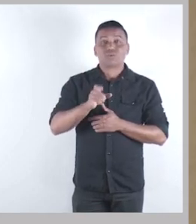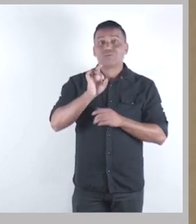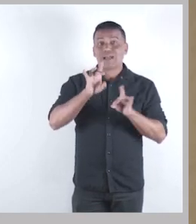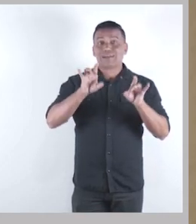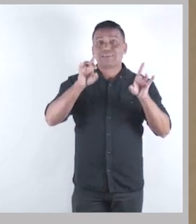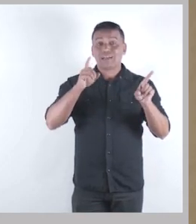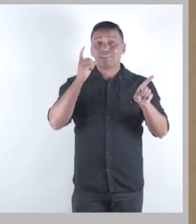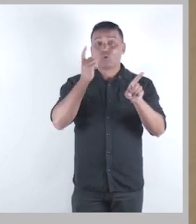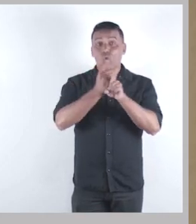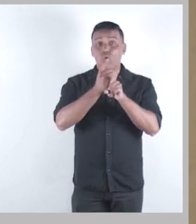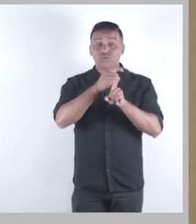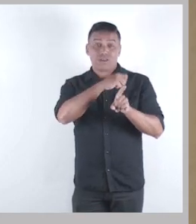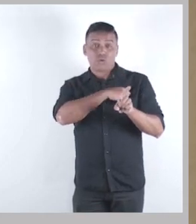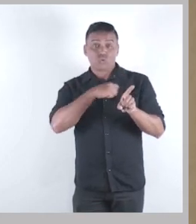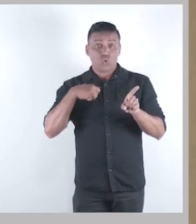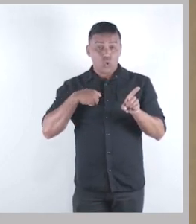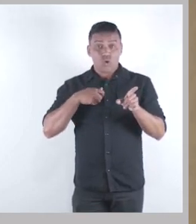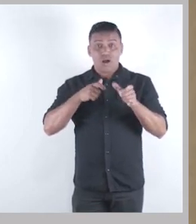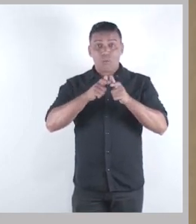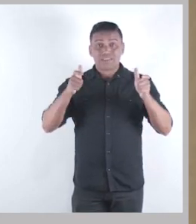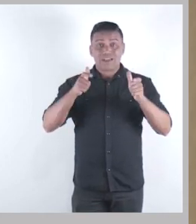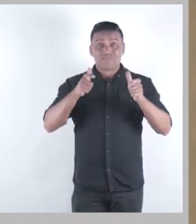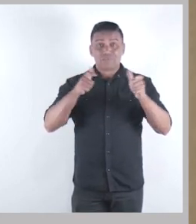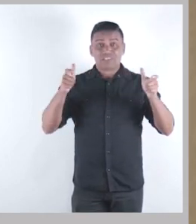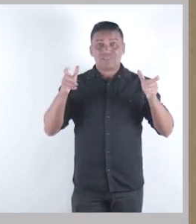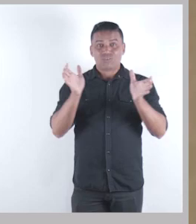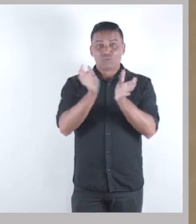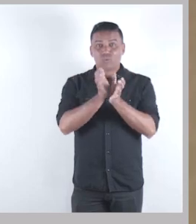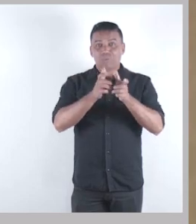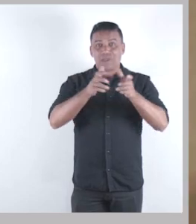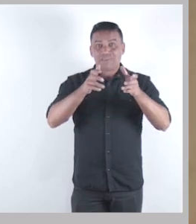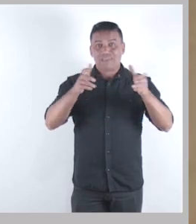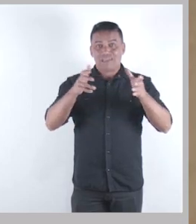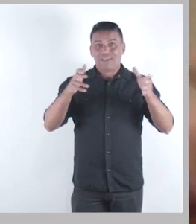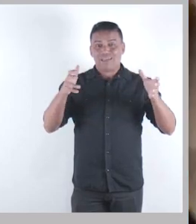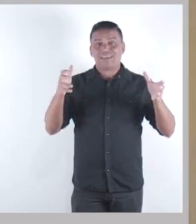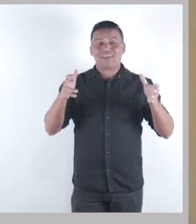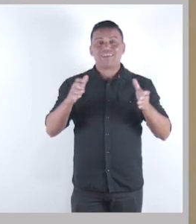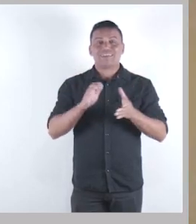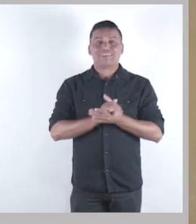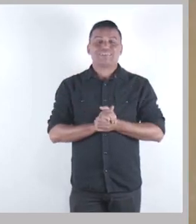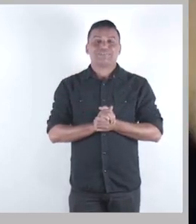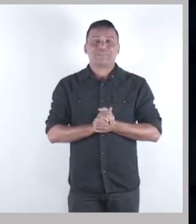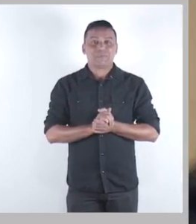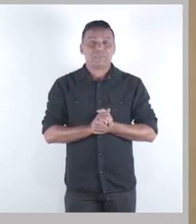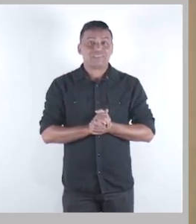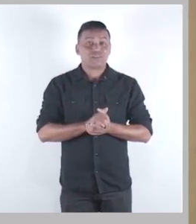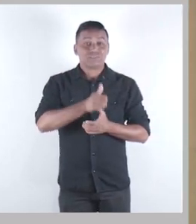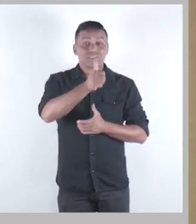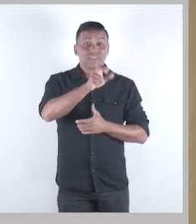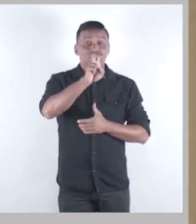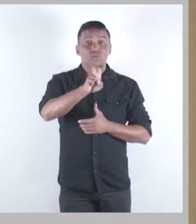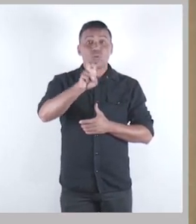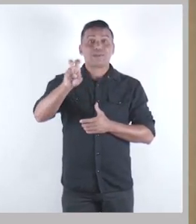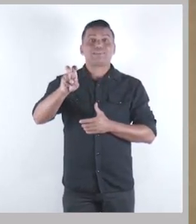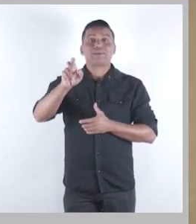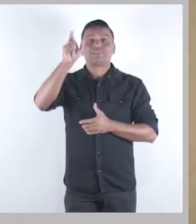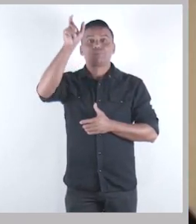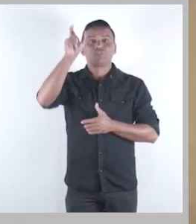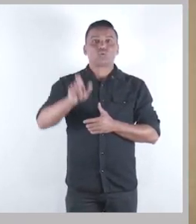com o escritor crescia um número. O ponto mais alto foi o encontro com a Miyakoto, em casa de Miyakoto. Eram 155